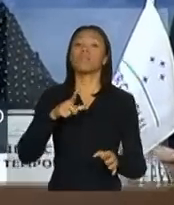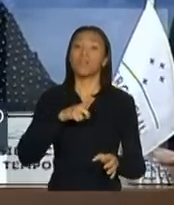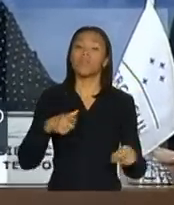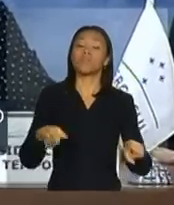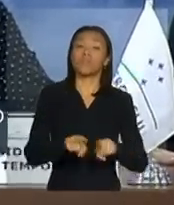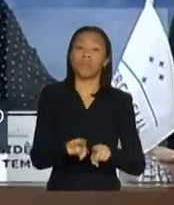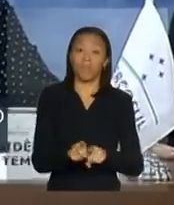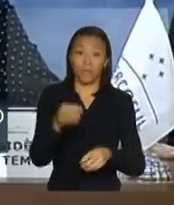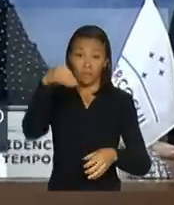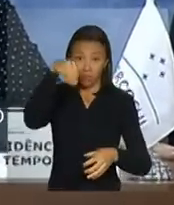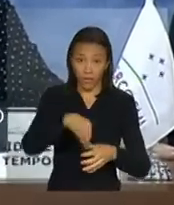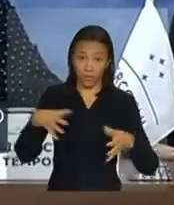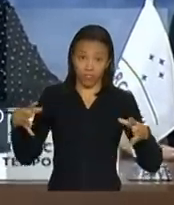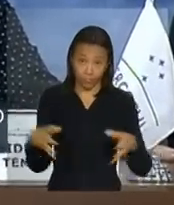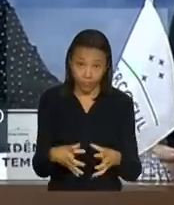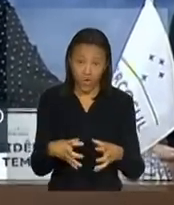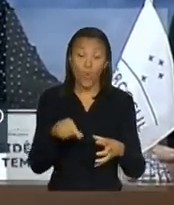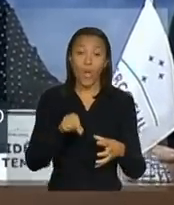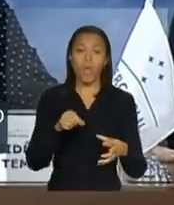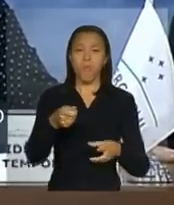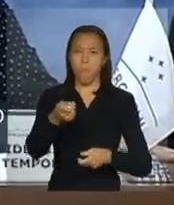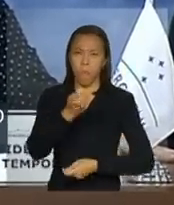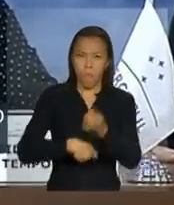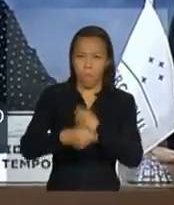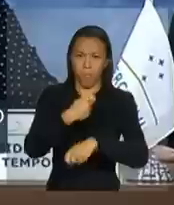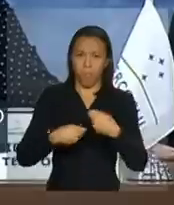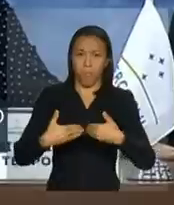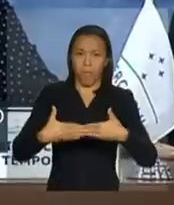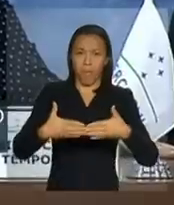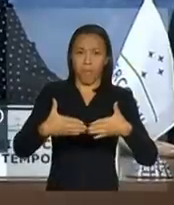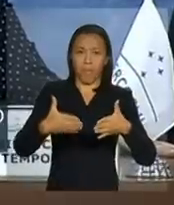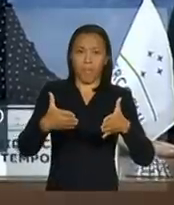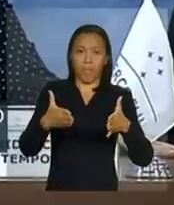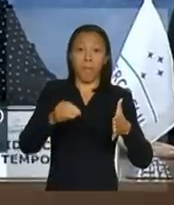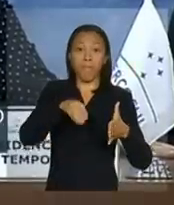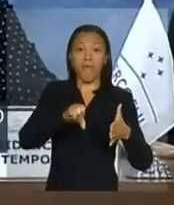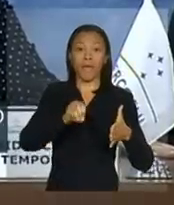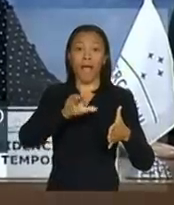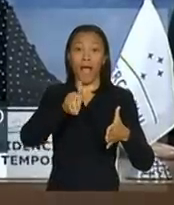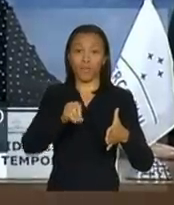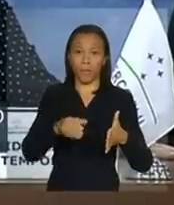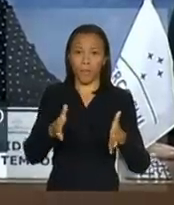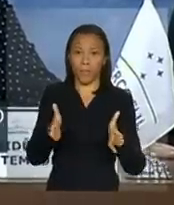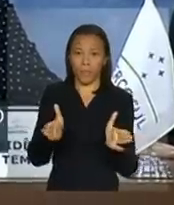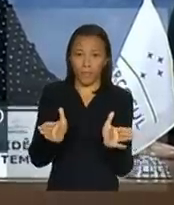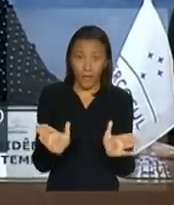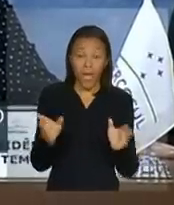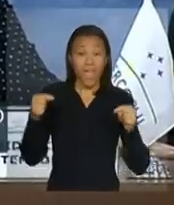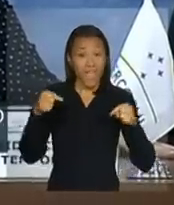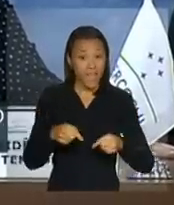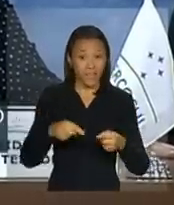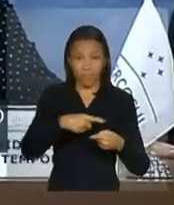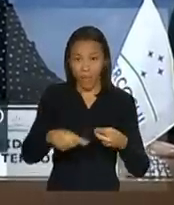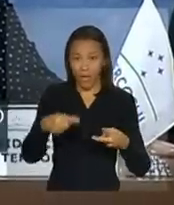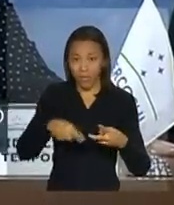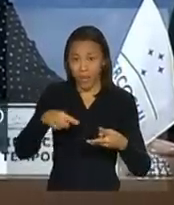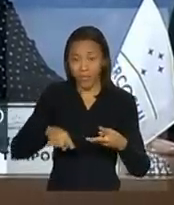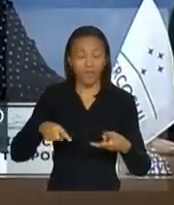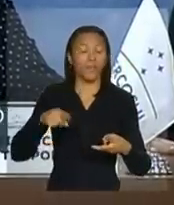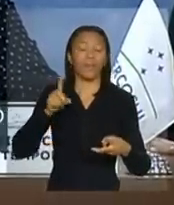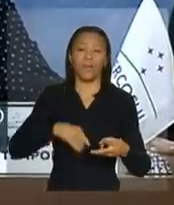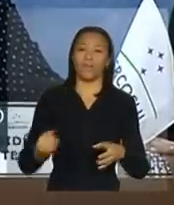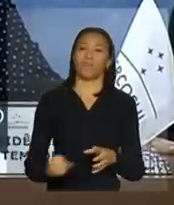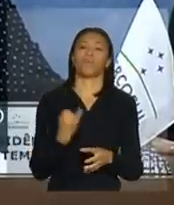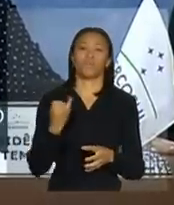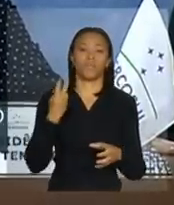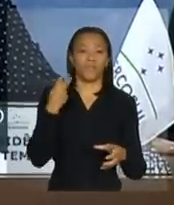também um mercado de grandes dimensões. Esses fatores são importantes